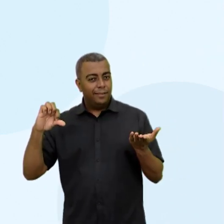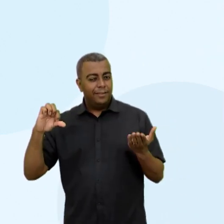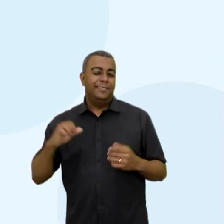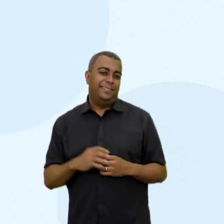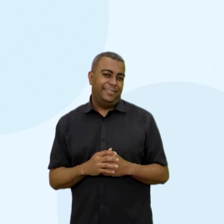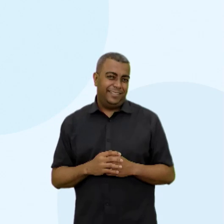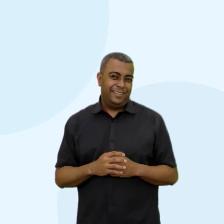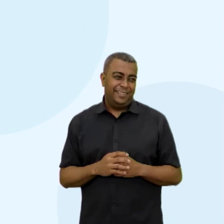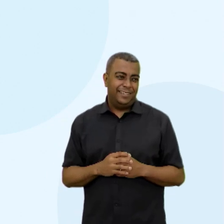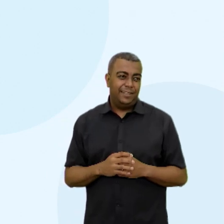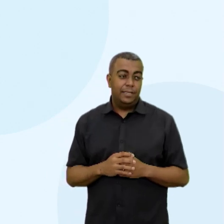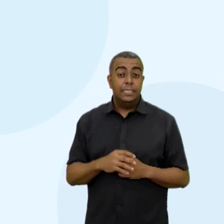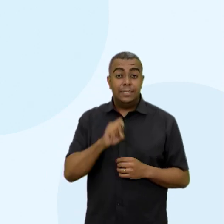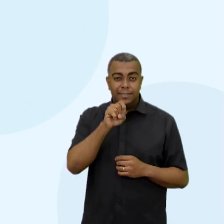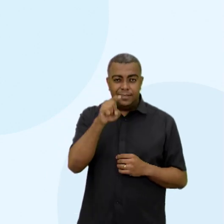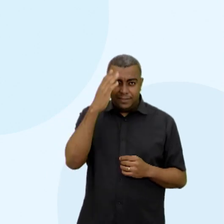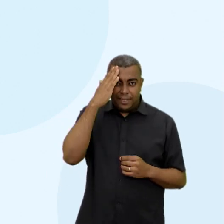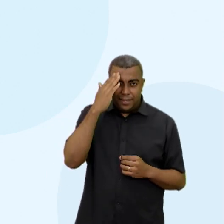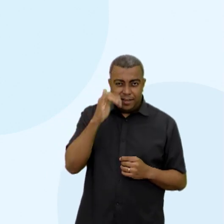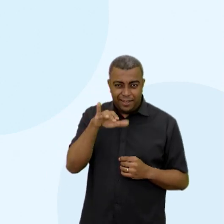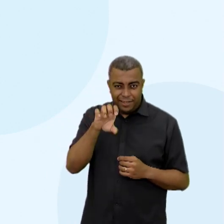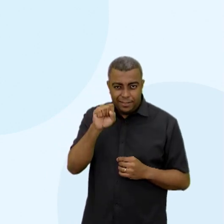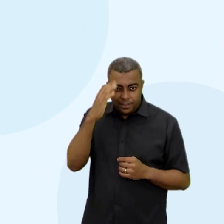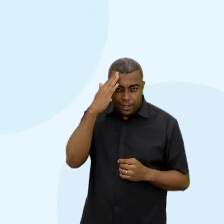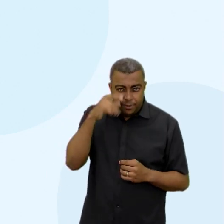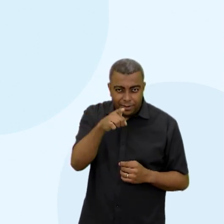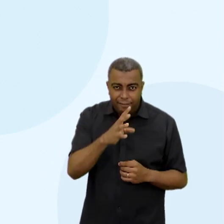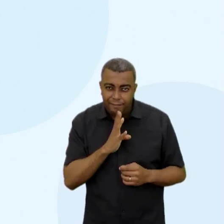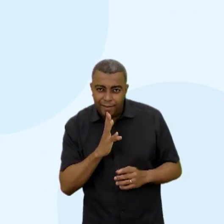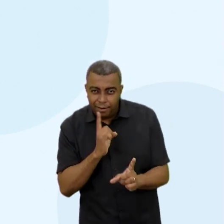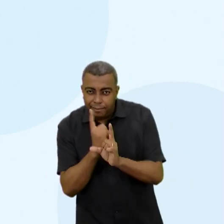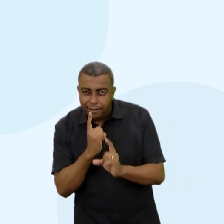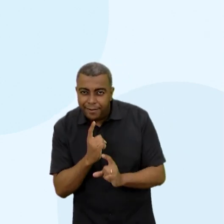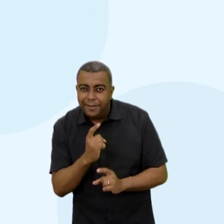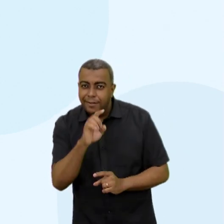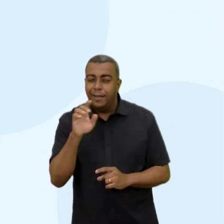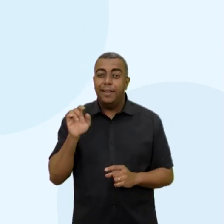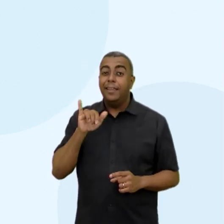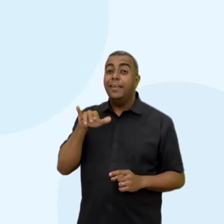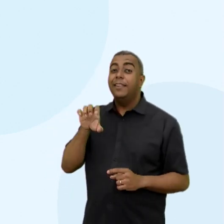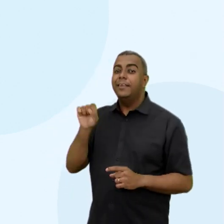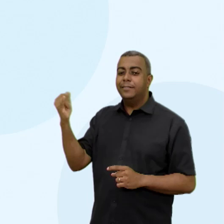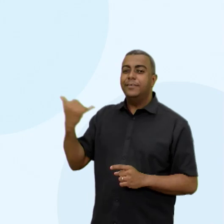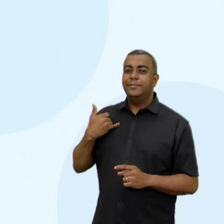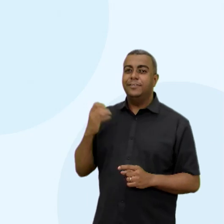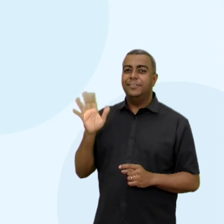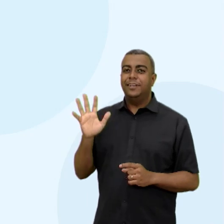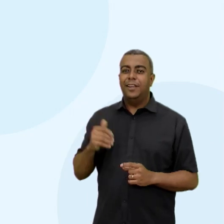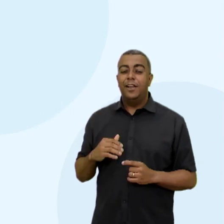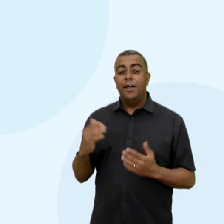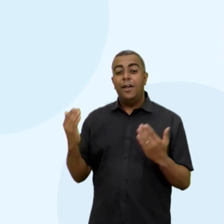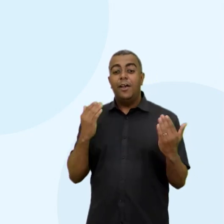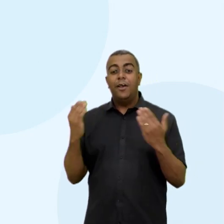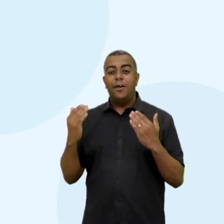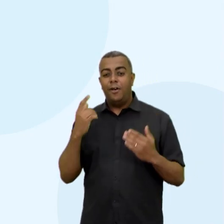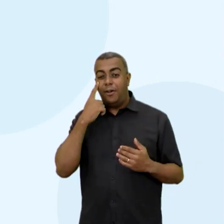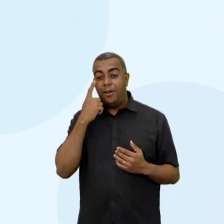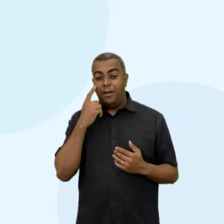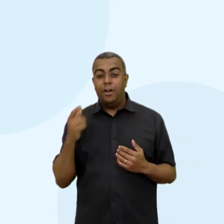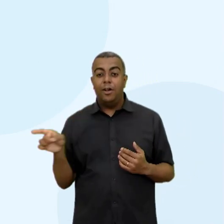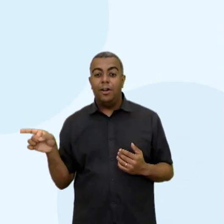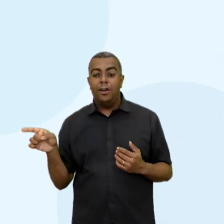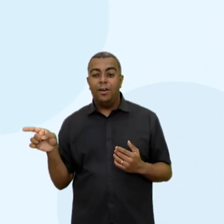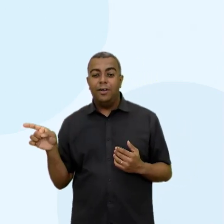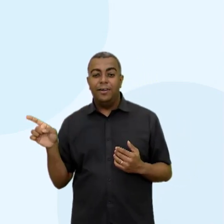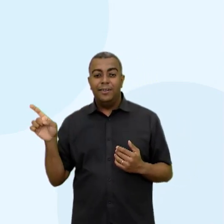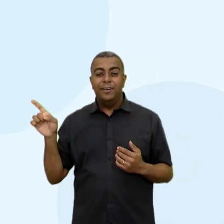é. Se você sabe de cabeça aí, fala pra gente qual que é. Aí a Inês conta pra gente, ó. E aí ele quer comparar este com